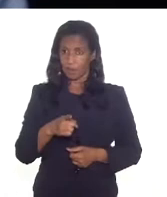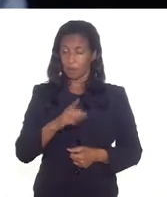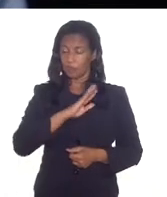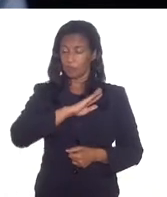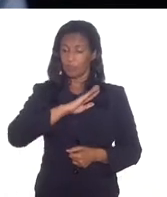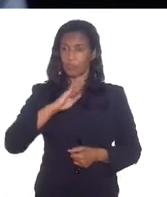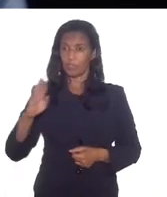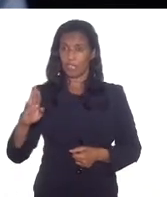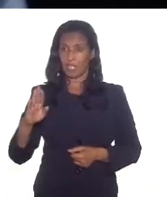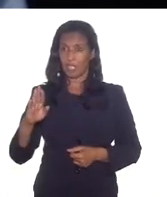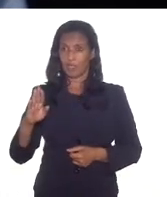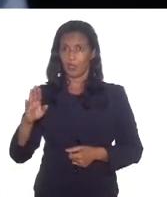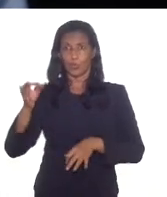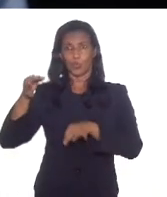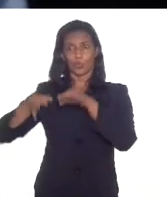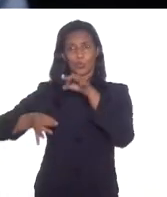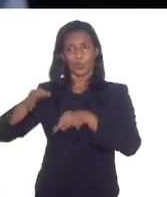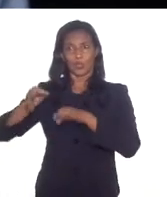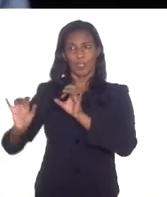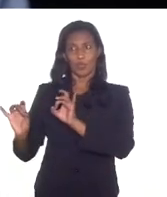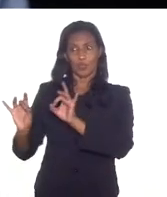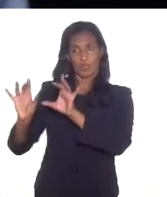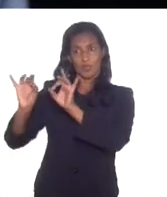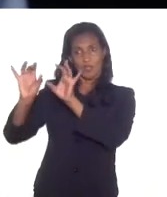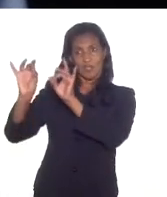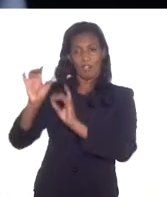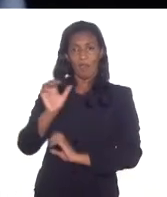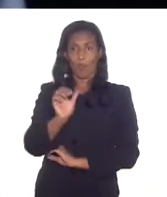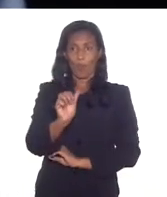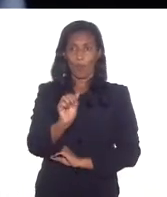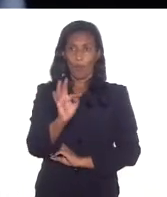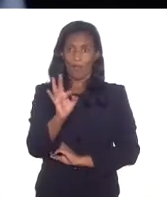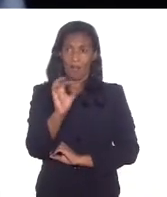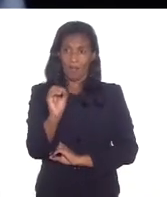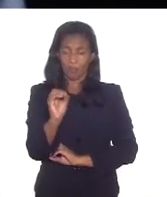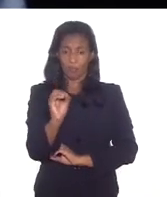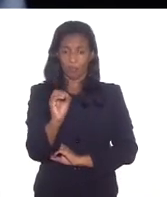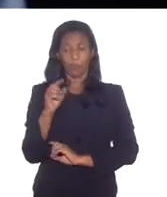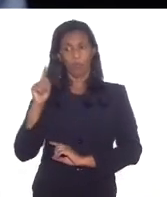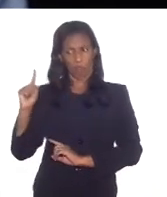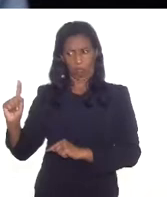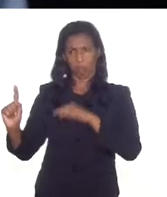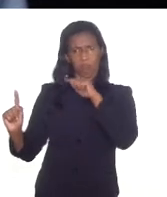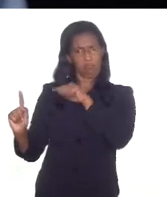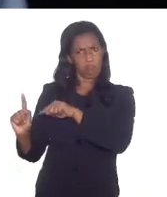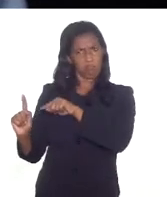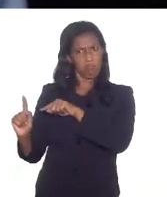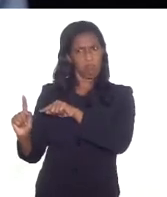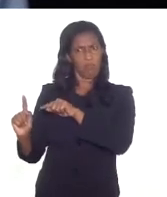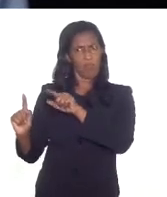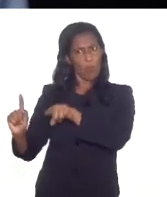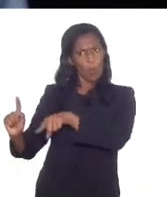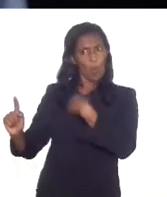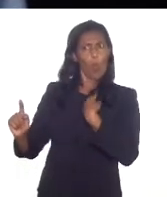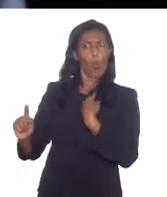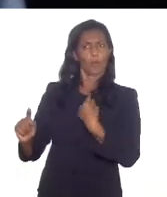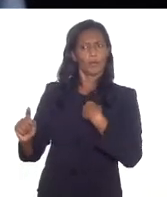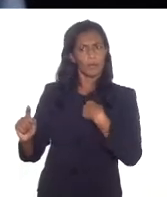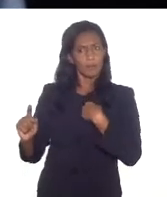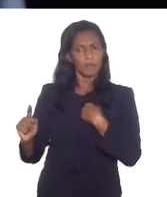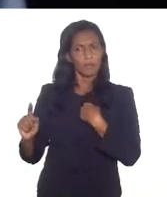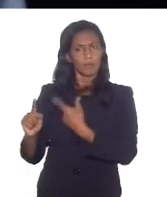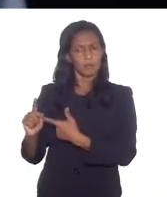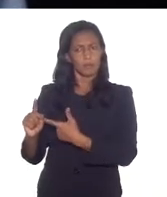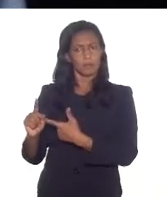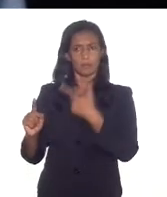Especial Criminal o ato que esse rapaz cometeu contra mim, ou seja, o agressor